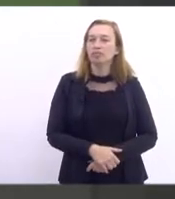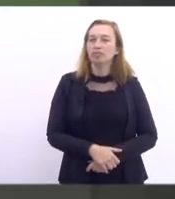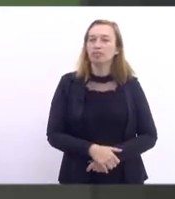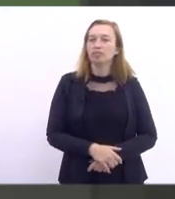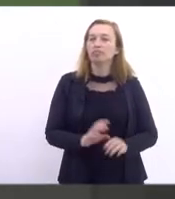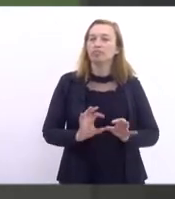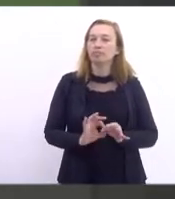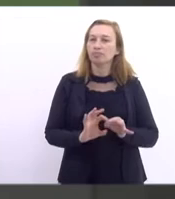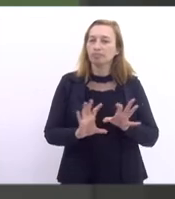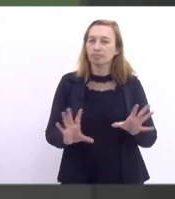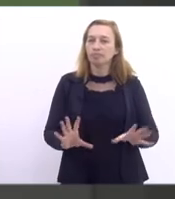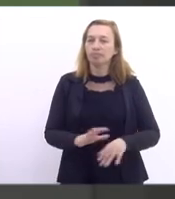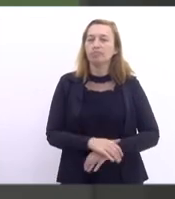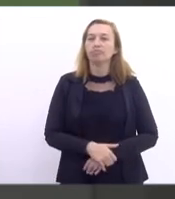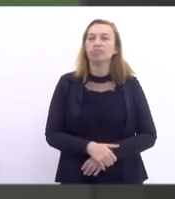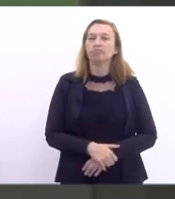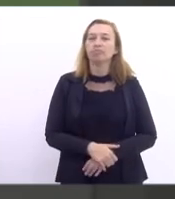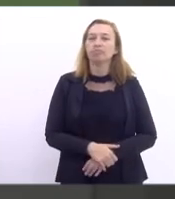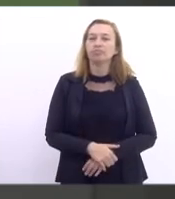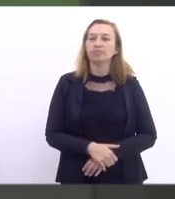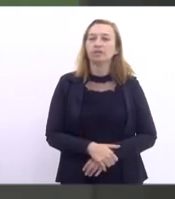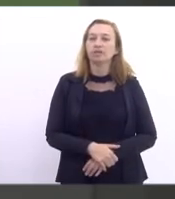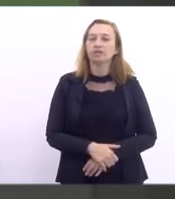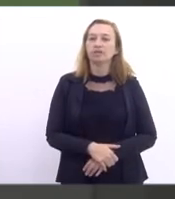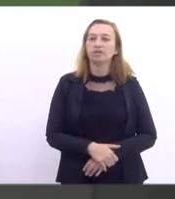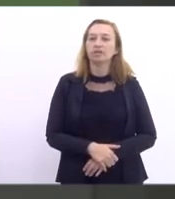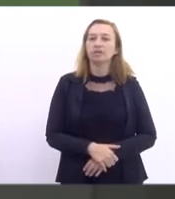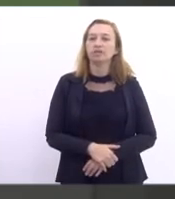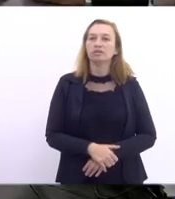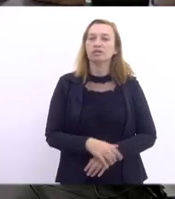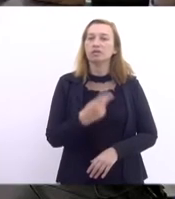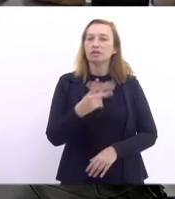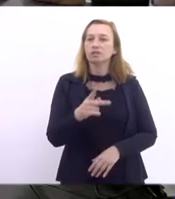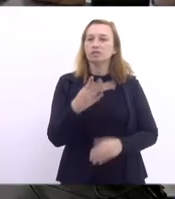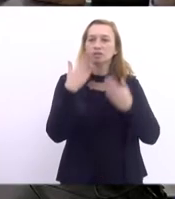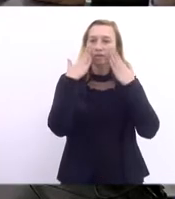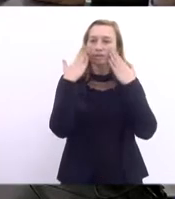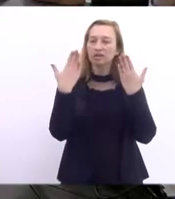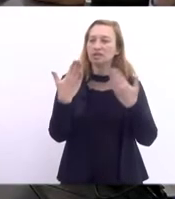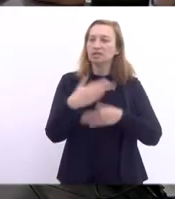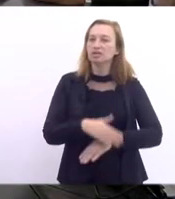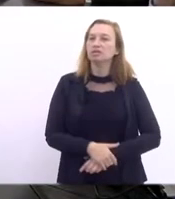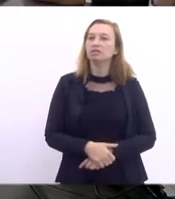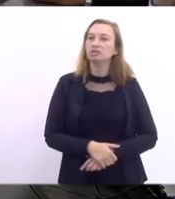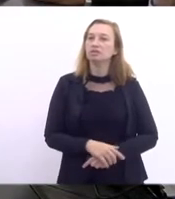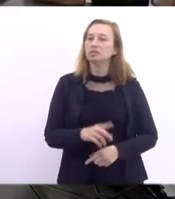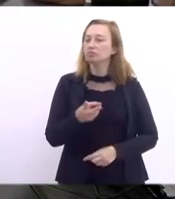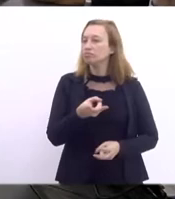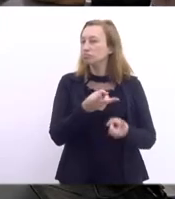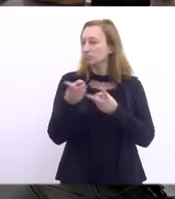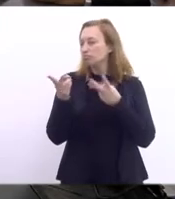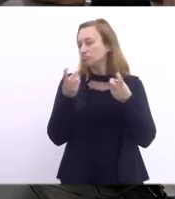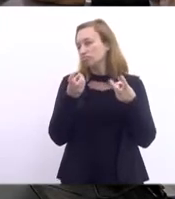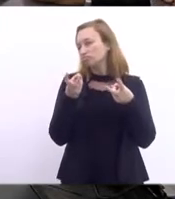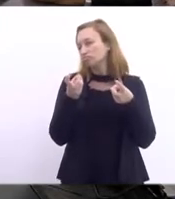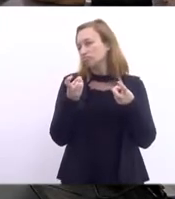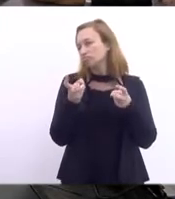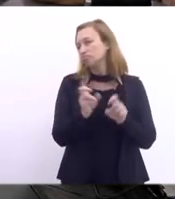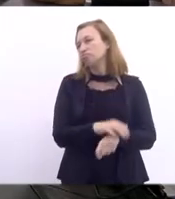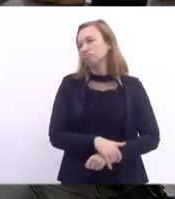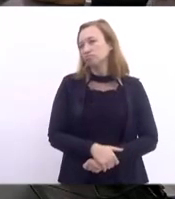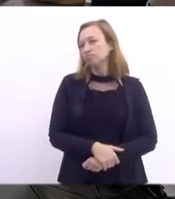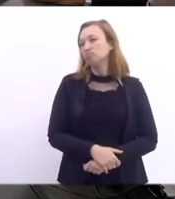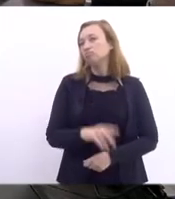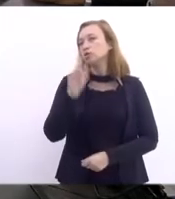ver permito me permito fazer na sua apresentação uma observação histórica